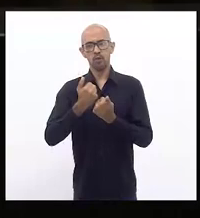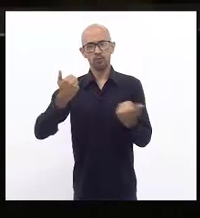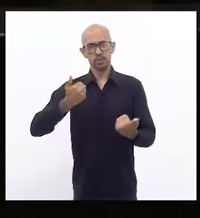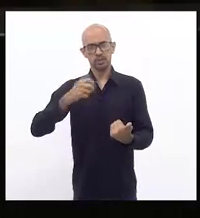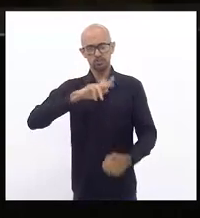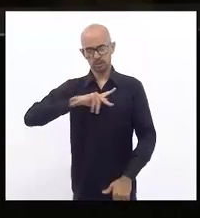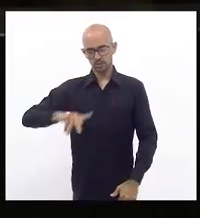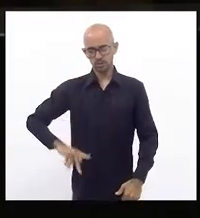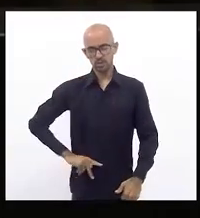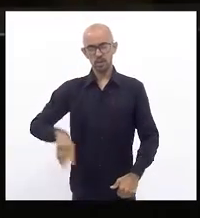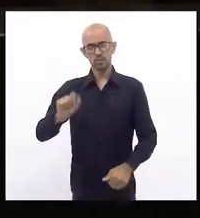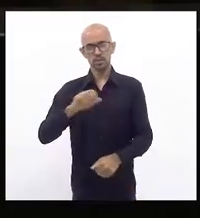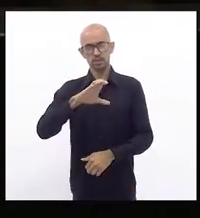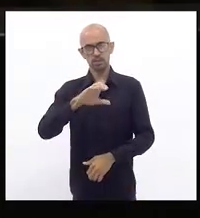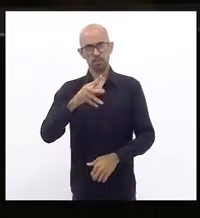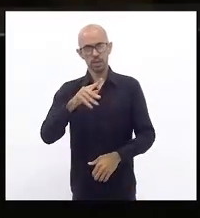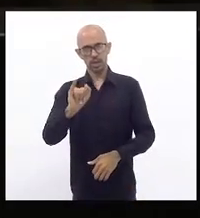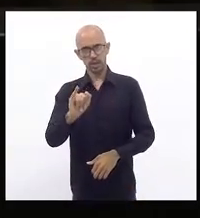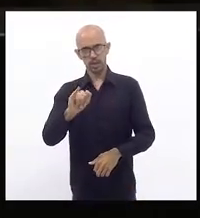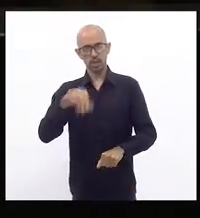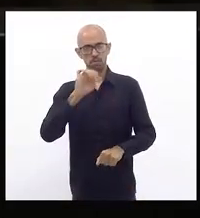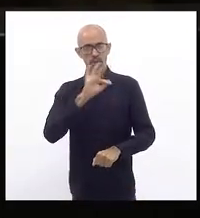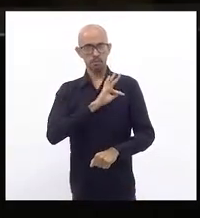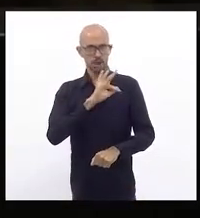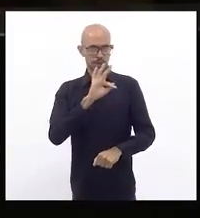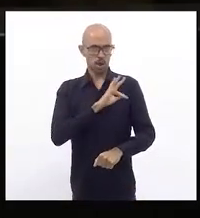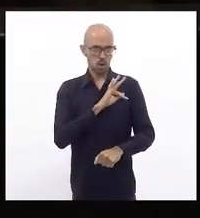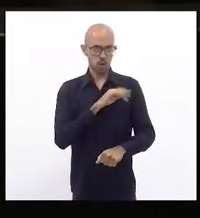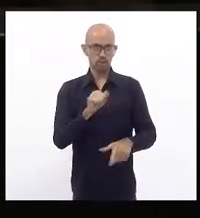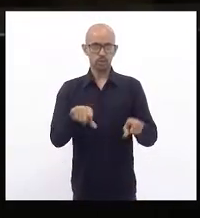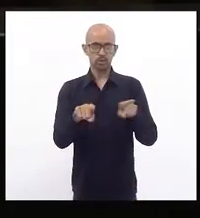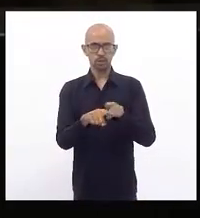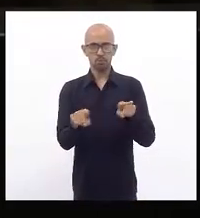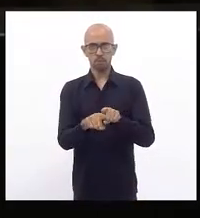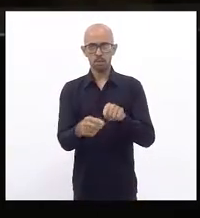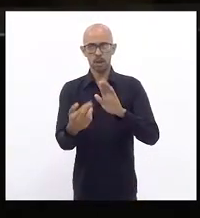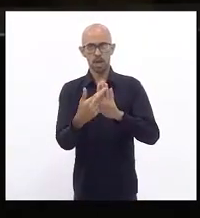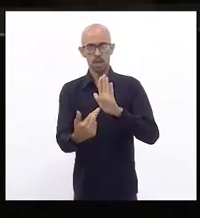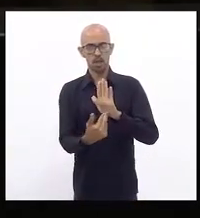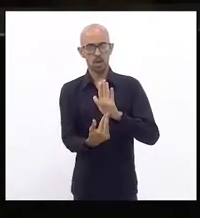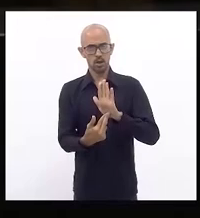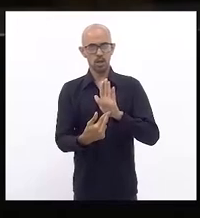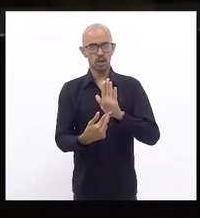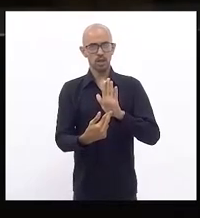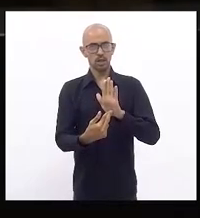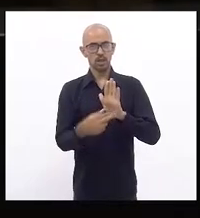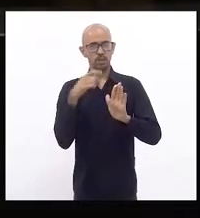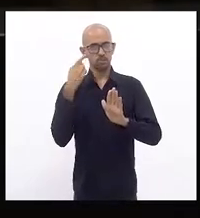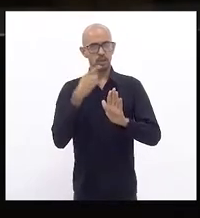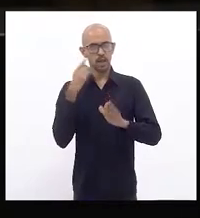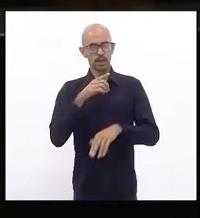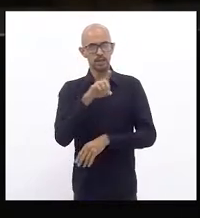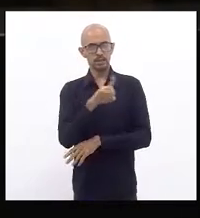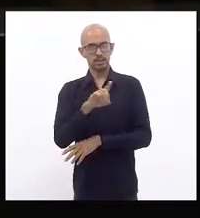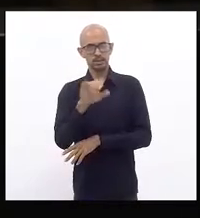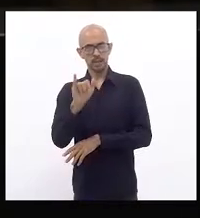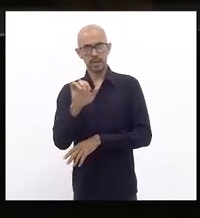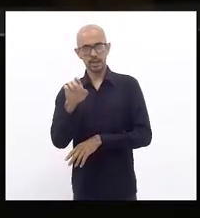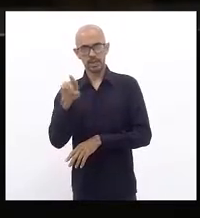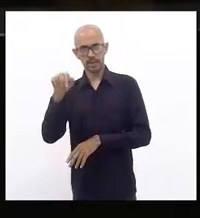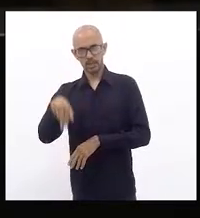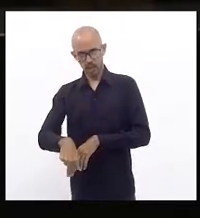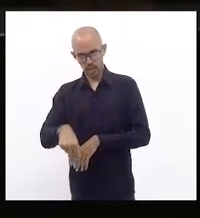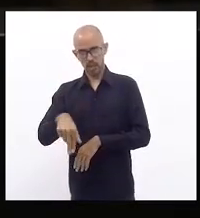presidida pela deputada Marta Rocha e a relatoria feita pela nossa querida deputada Zeidan. E nós vimos